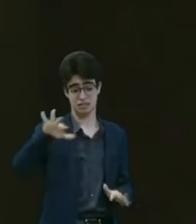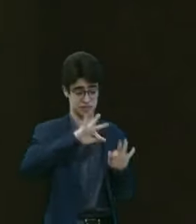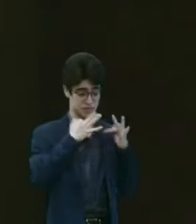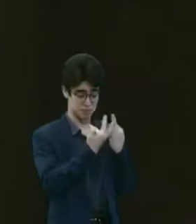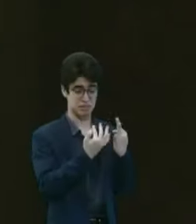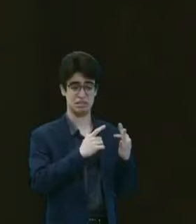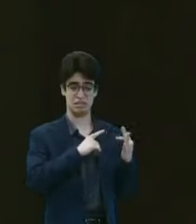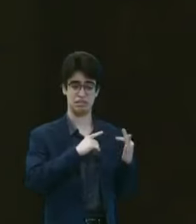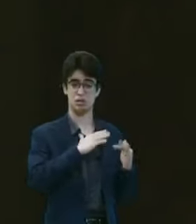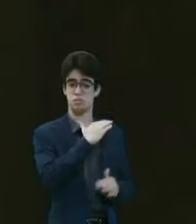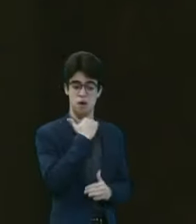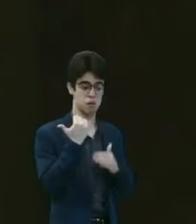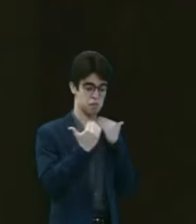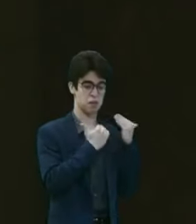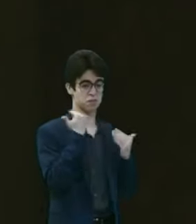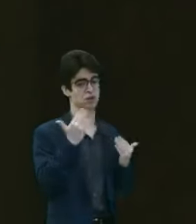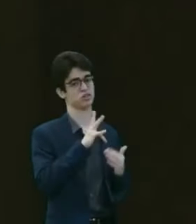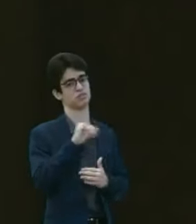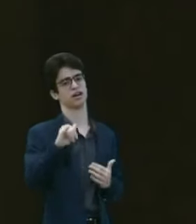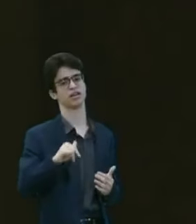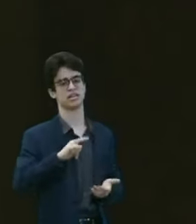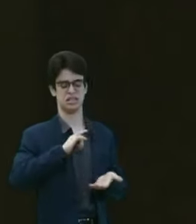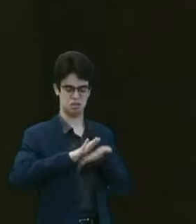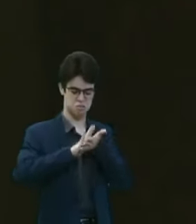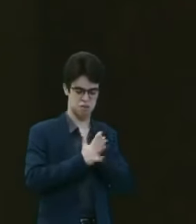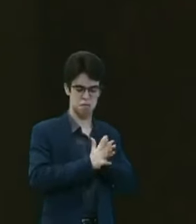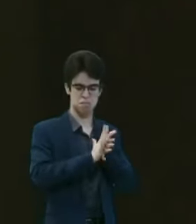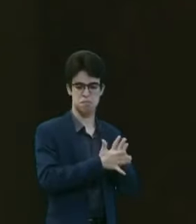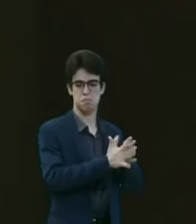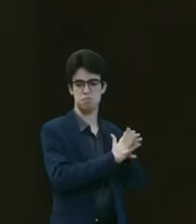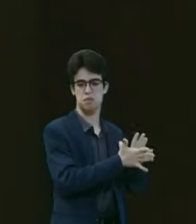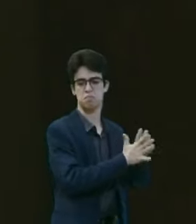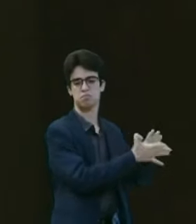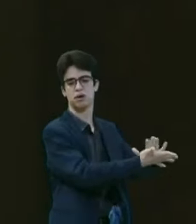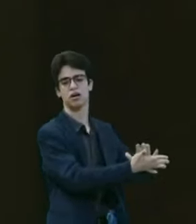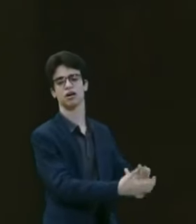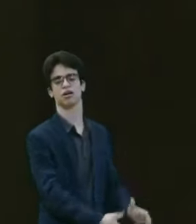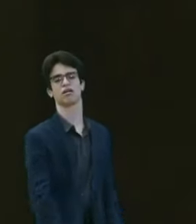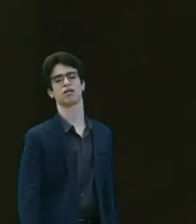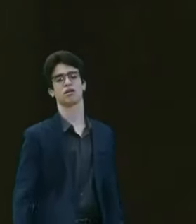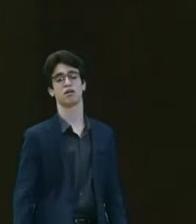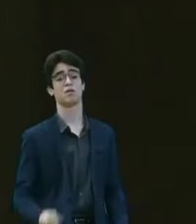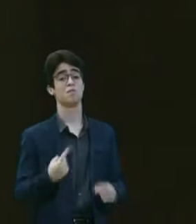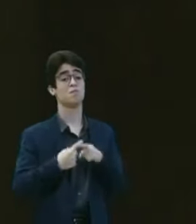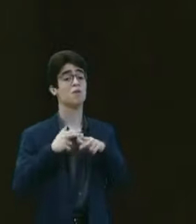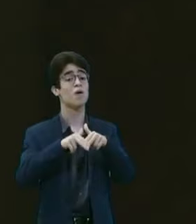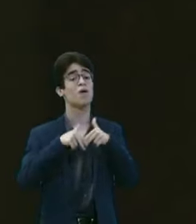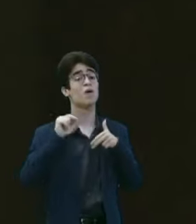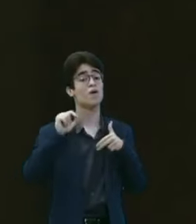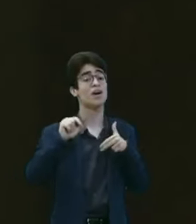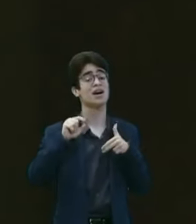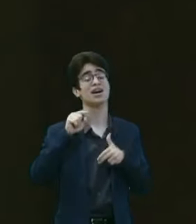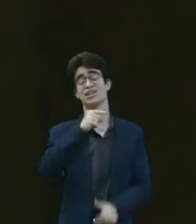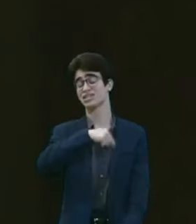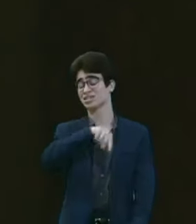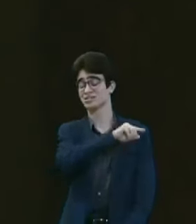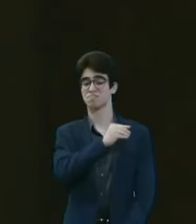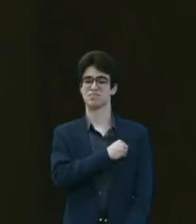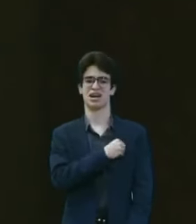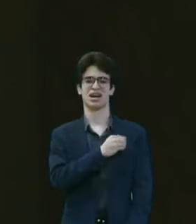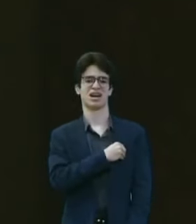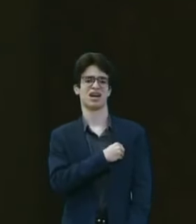casa. Um ciclo de destruição se estabelece no seu lar por causa do seu pecado.